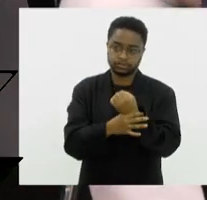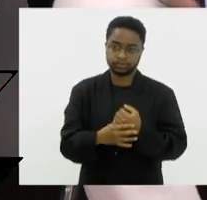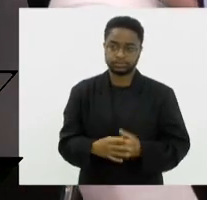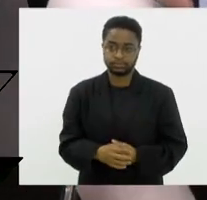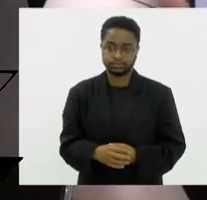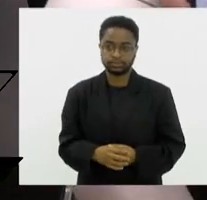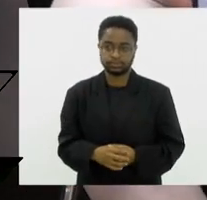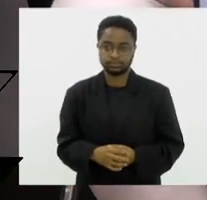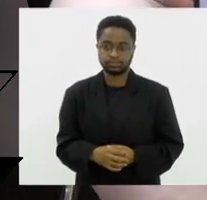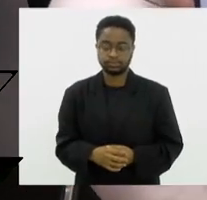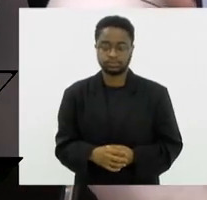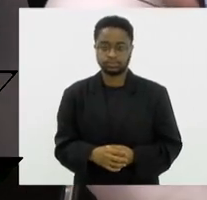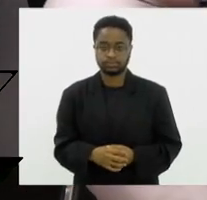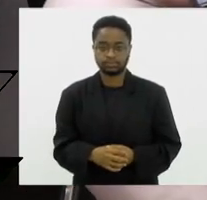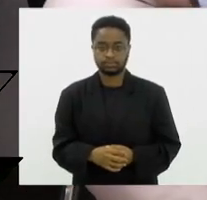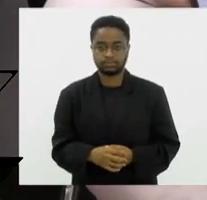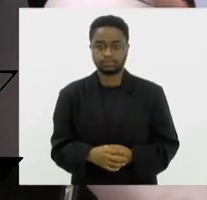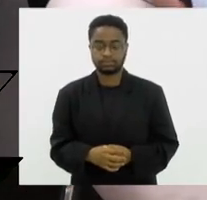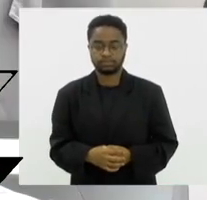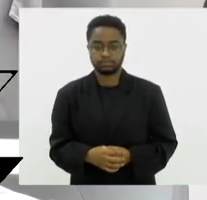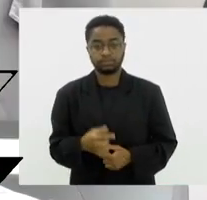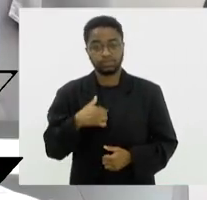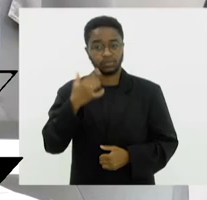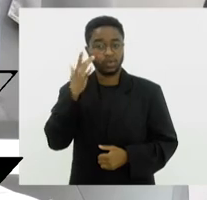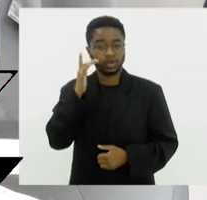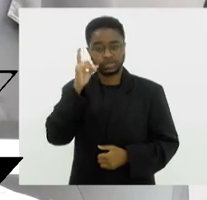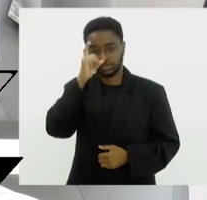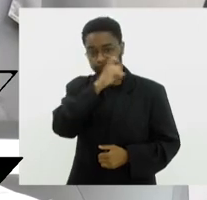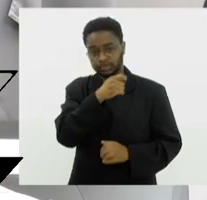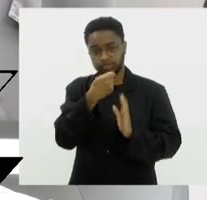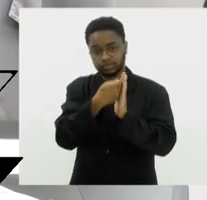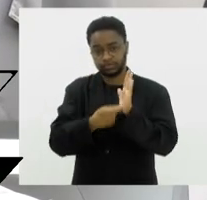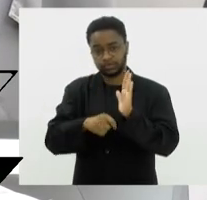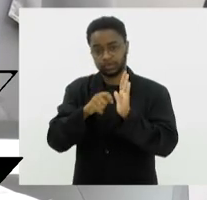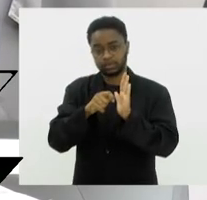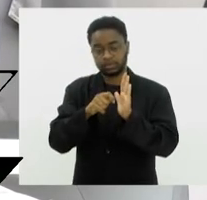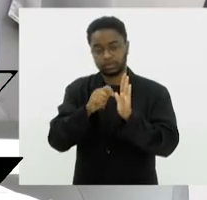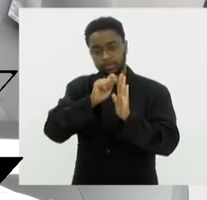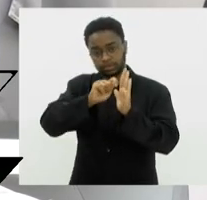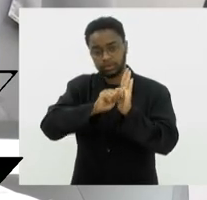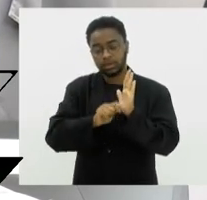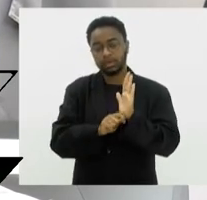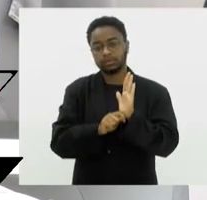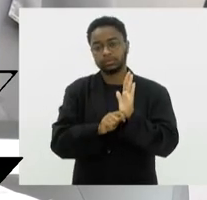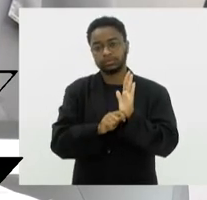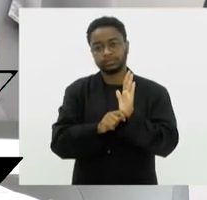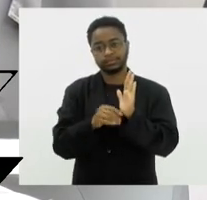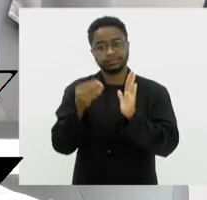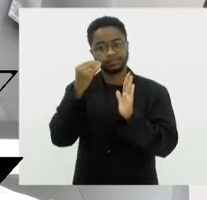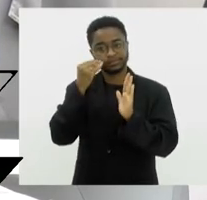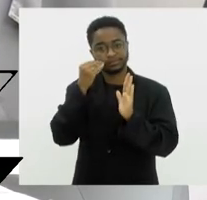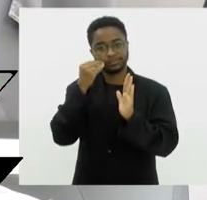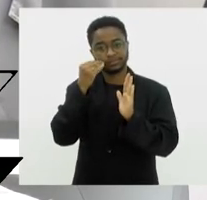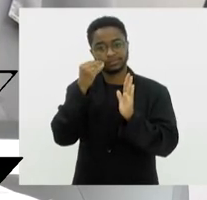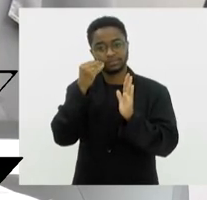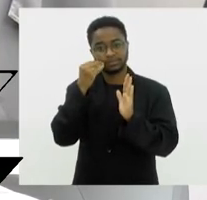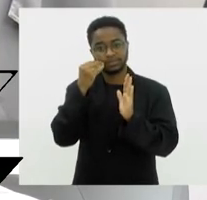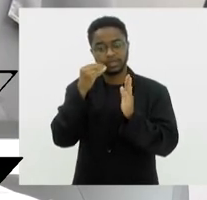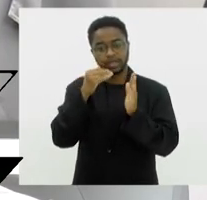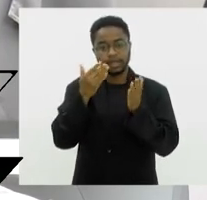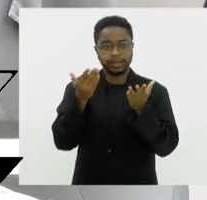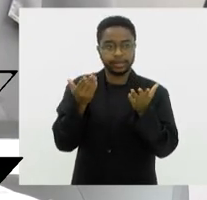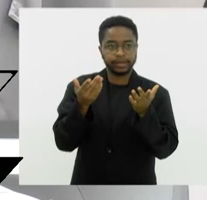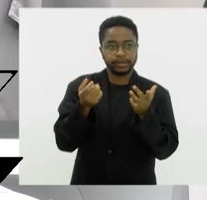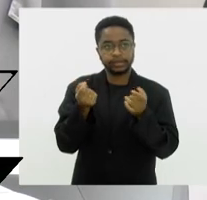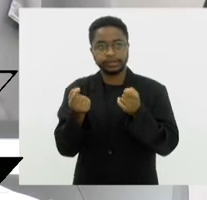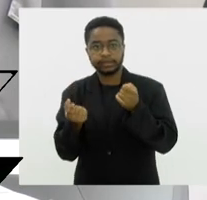Porque senão não... Acho difícil construir um texto, ainda que seja com emendas, que faça esse tipo de exceções,